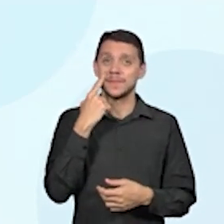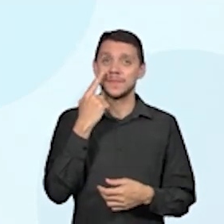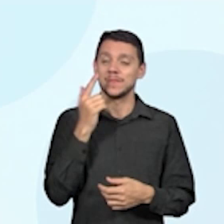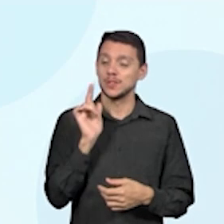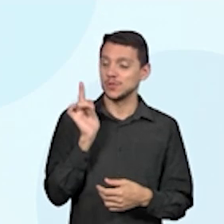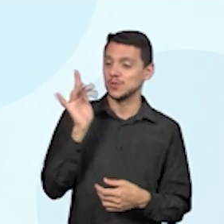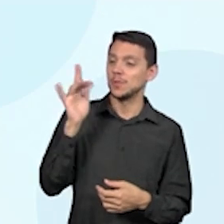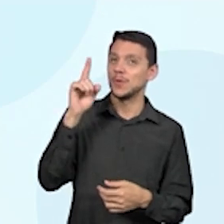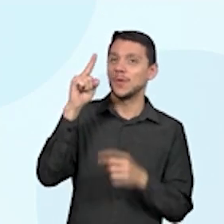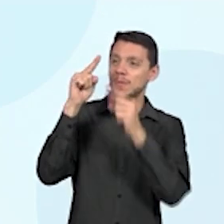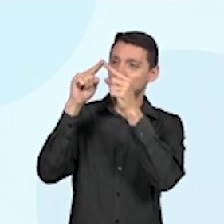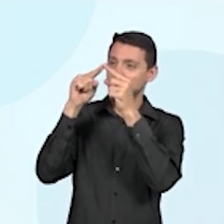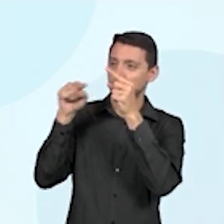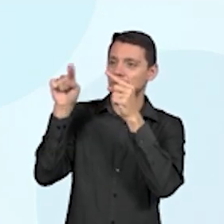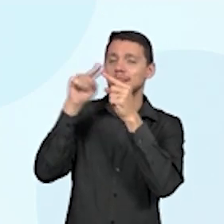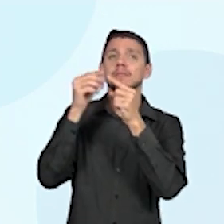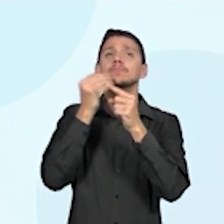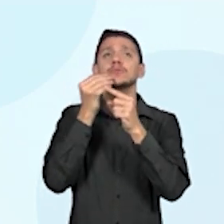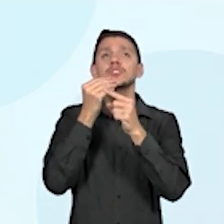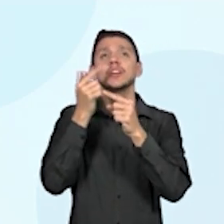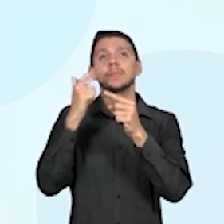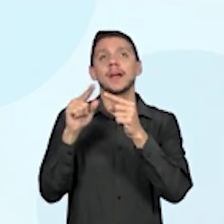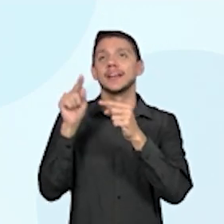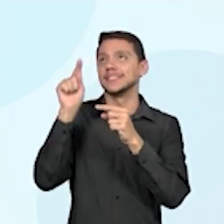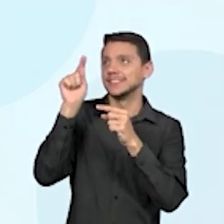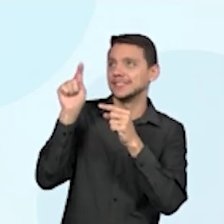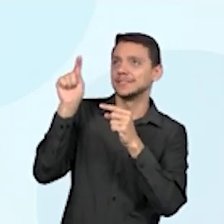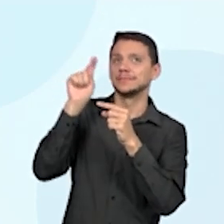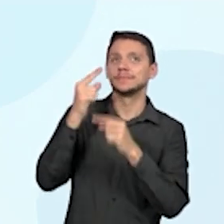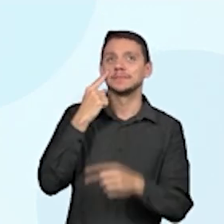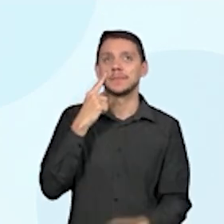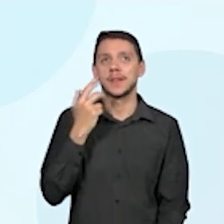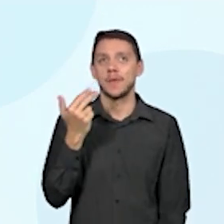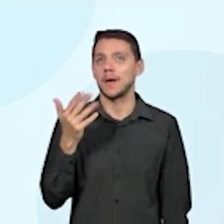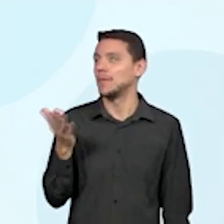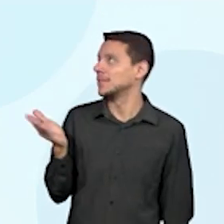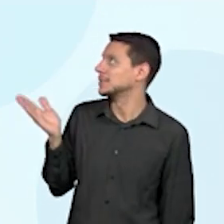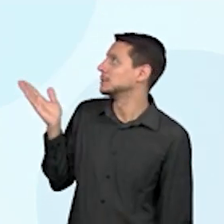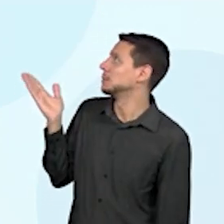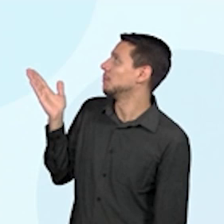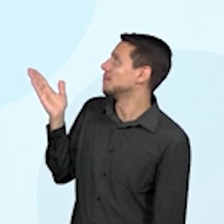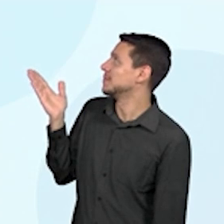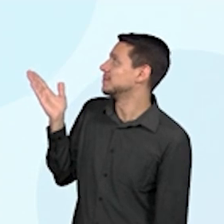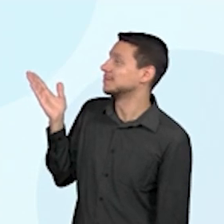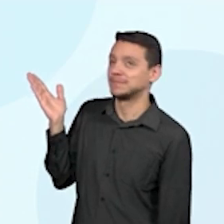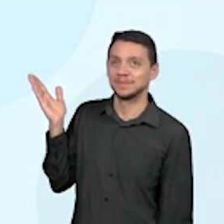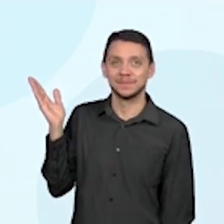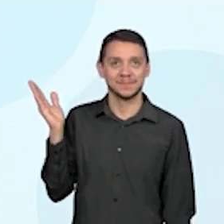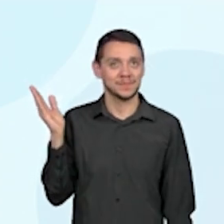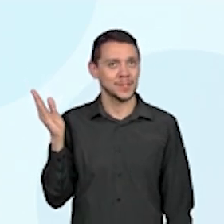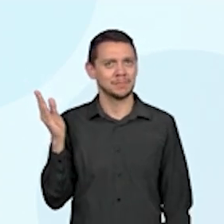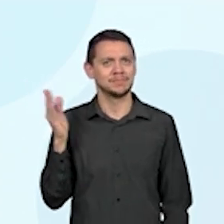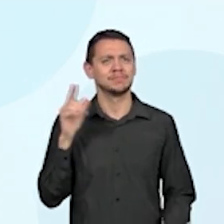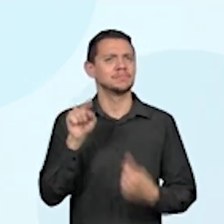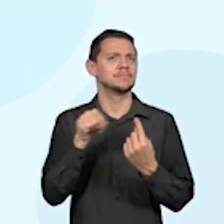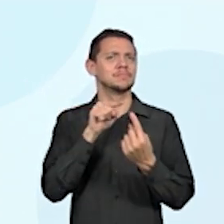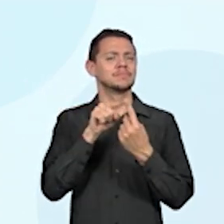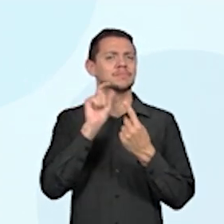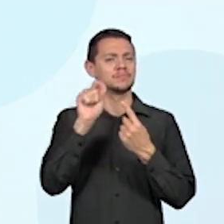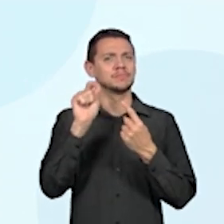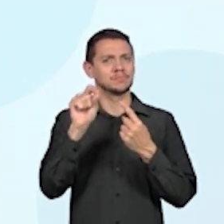bolinha, poderia até ter mais uma menor. Para a gente ligar o pensamento